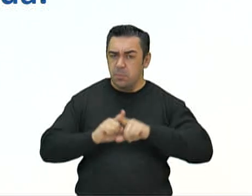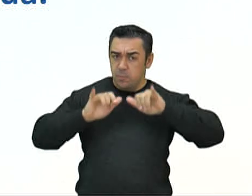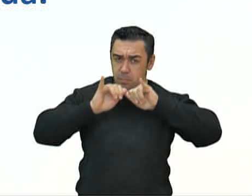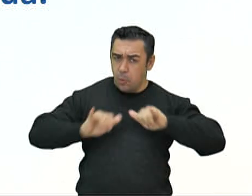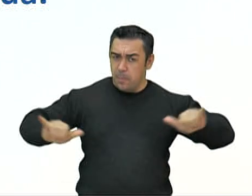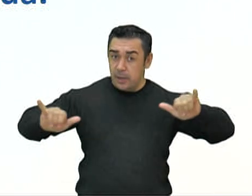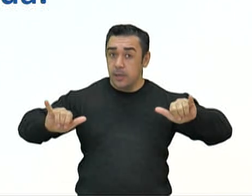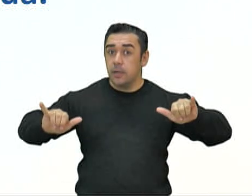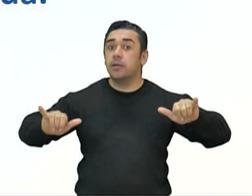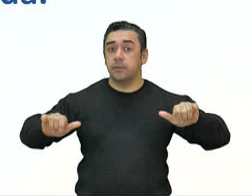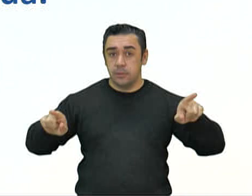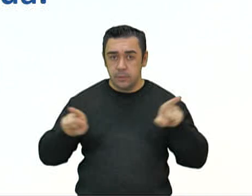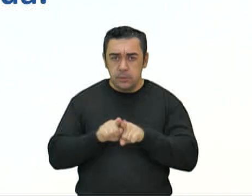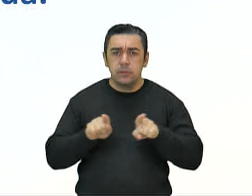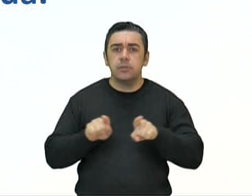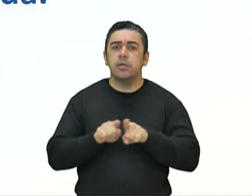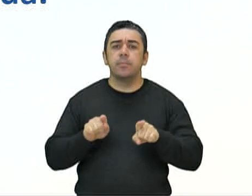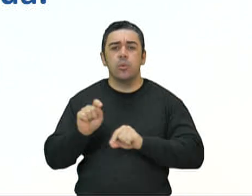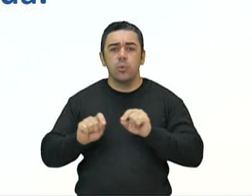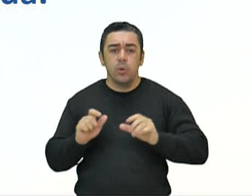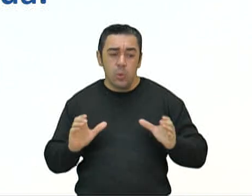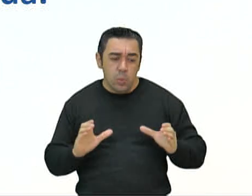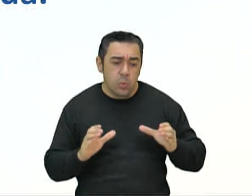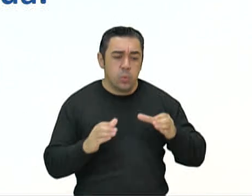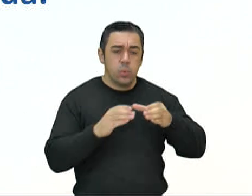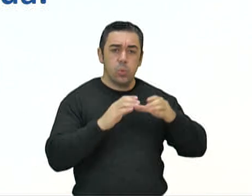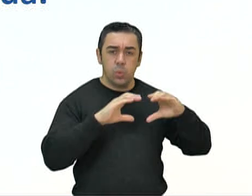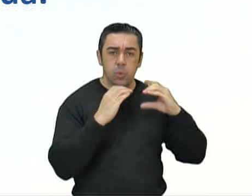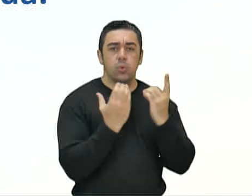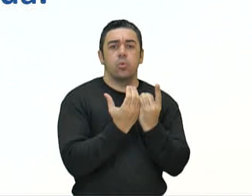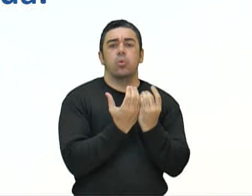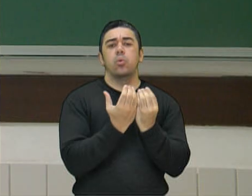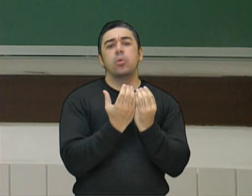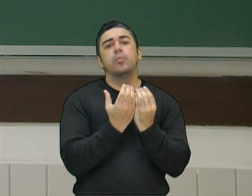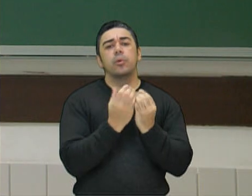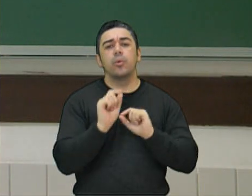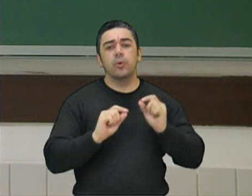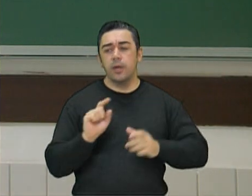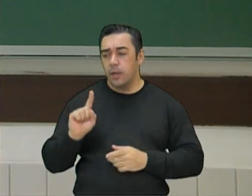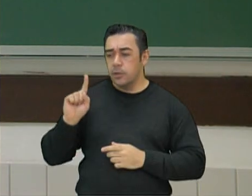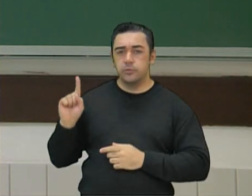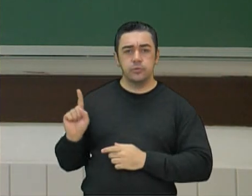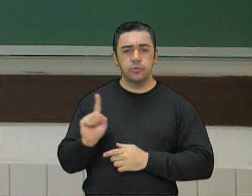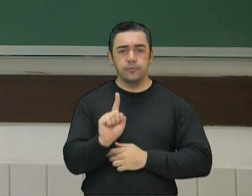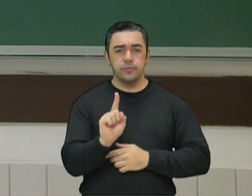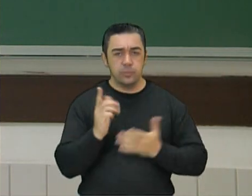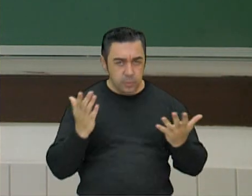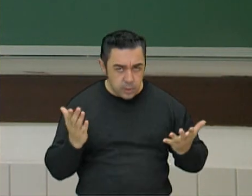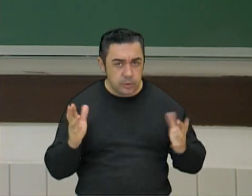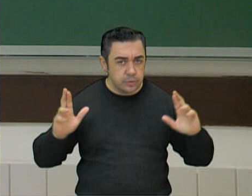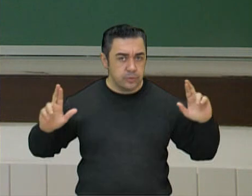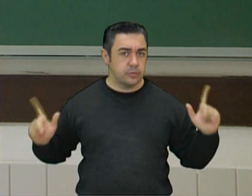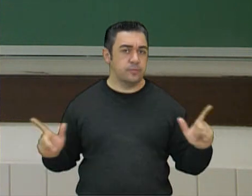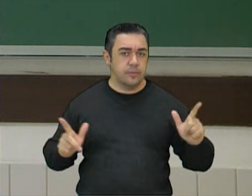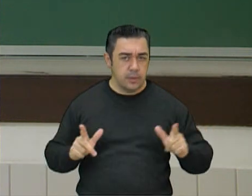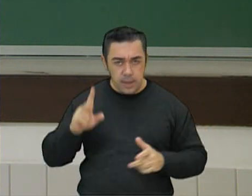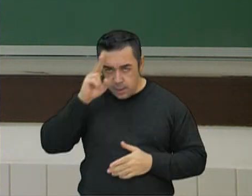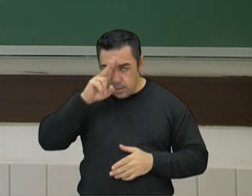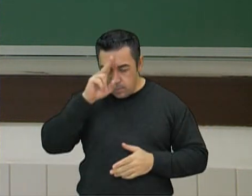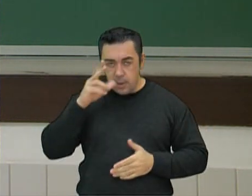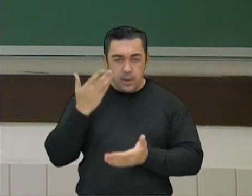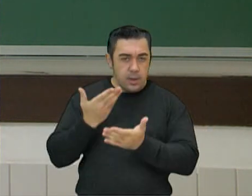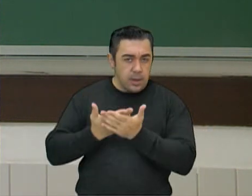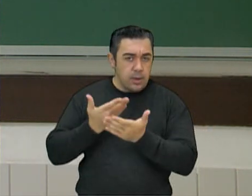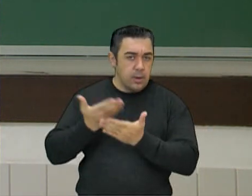e valorização da comunidade em relação ao individual. Lembra que nós falamos disso em aulas passadas, você